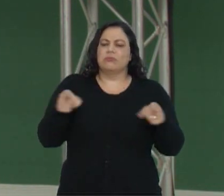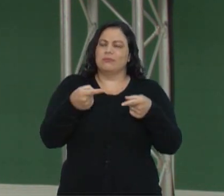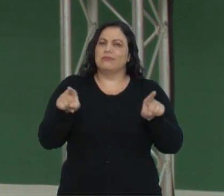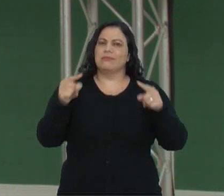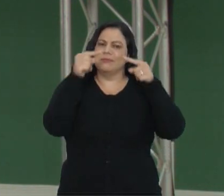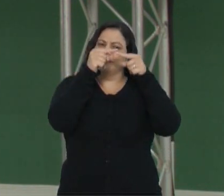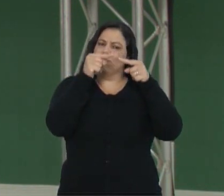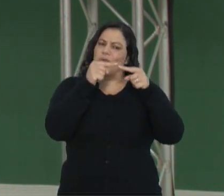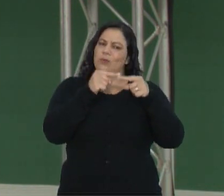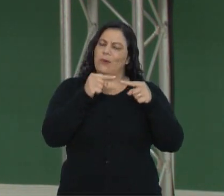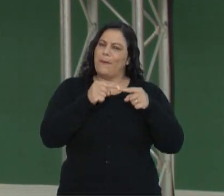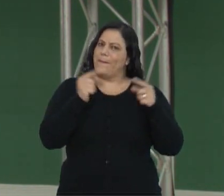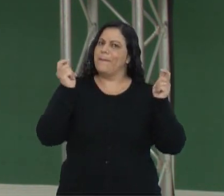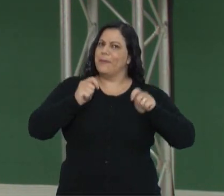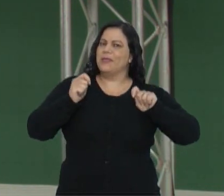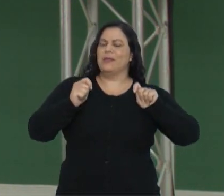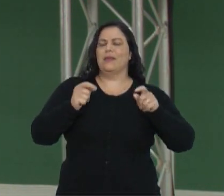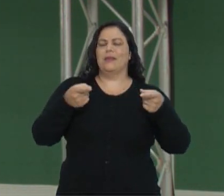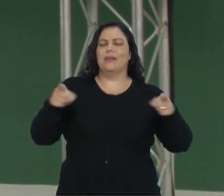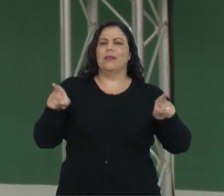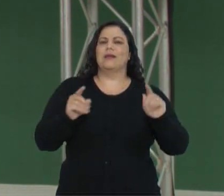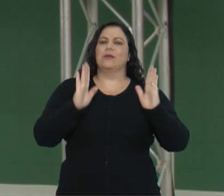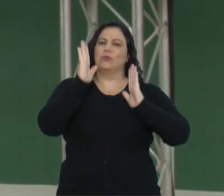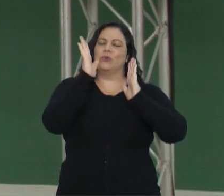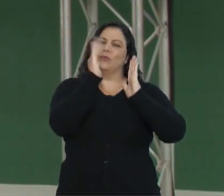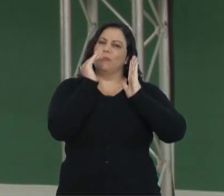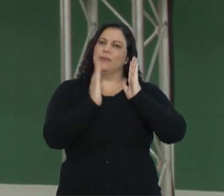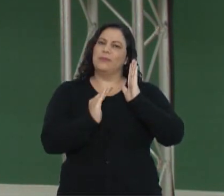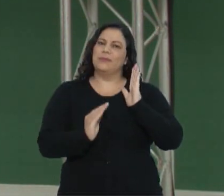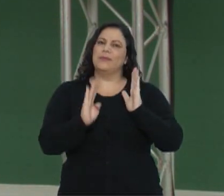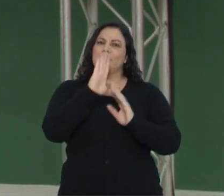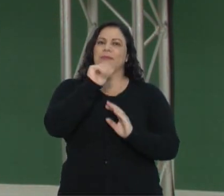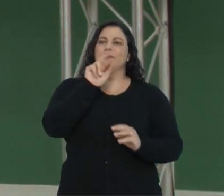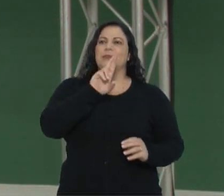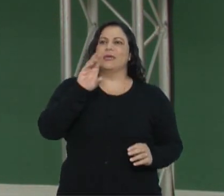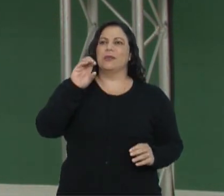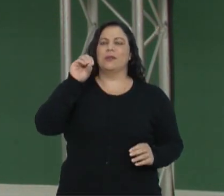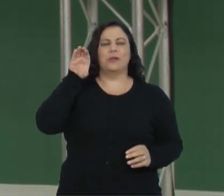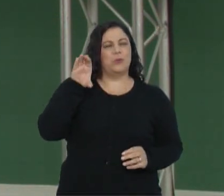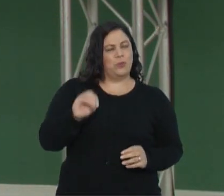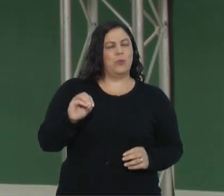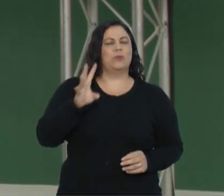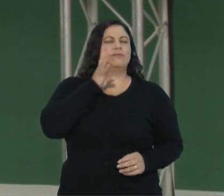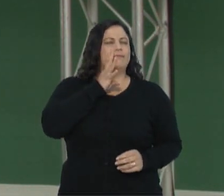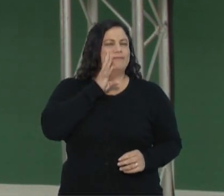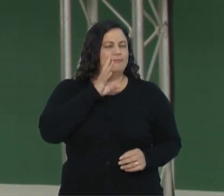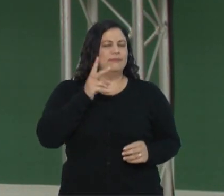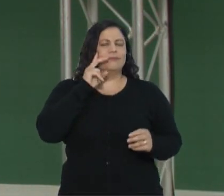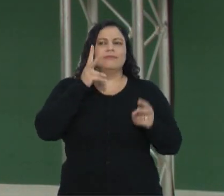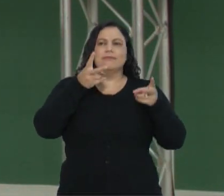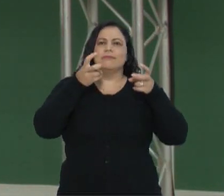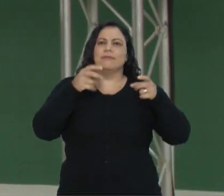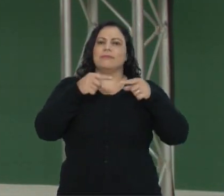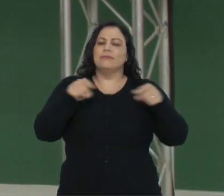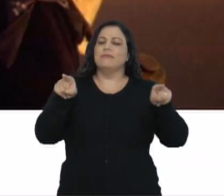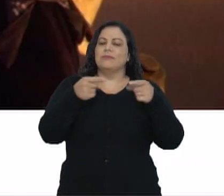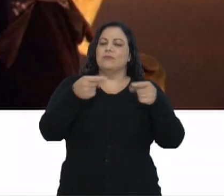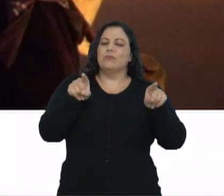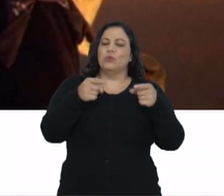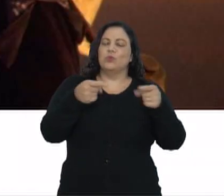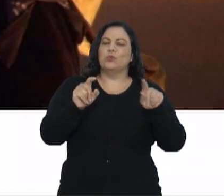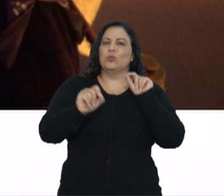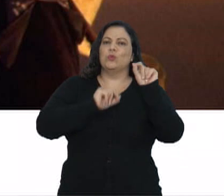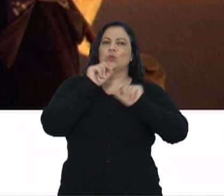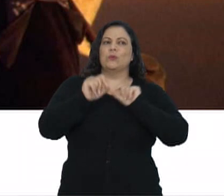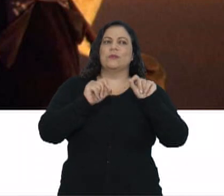trilhas sonoras do barroco, ficaria bem bacana, né? Então, pessoal, ó, vou botar aqui um pouquinho para vocês ouvirem qual tocata que nós